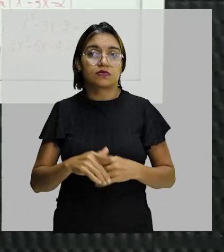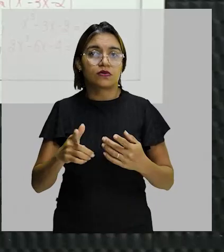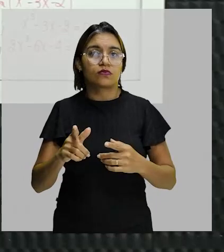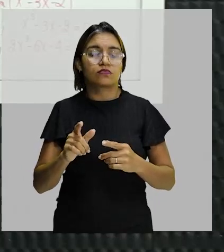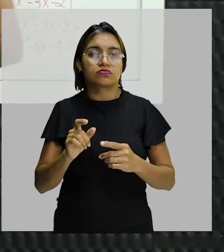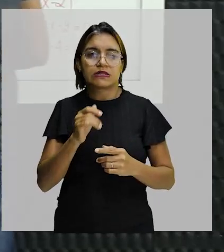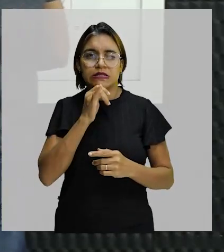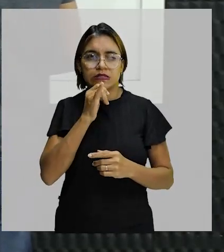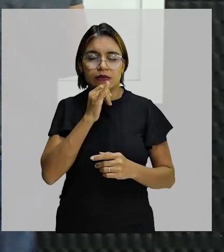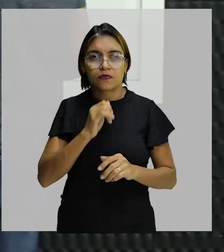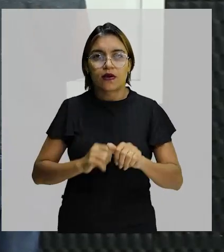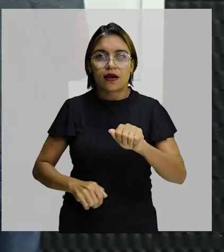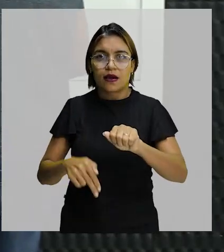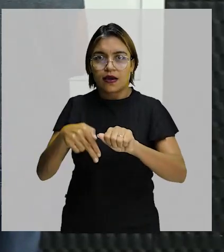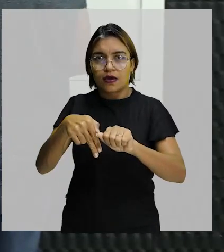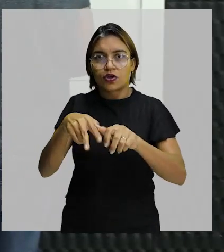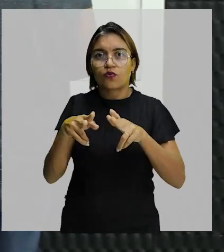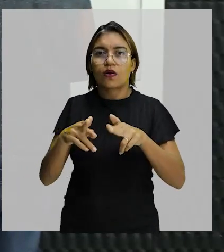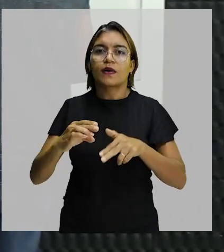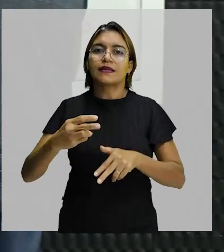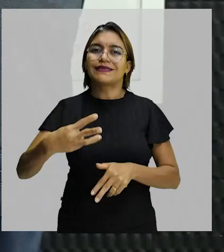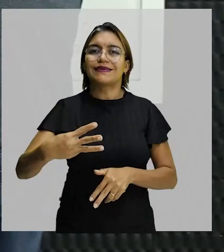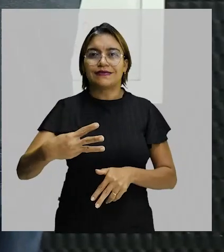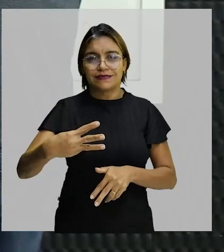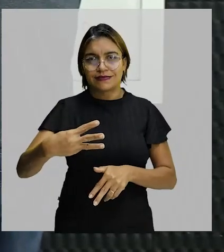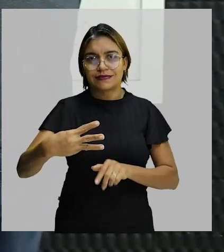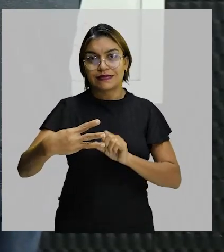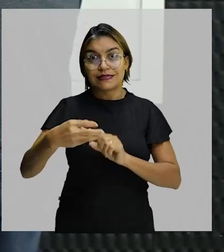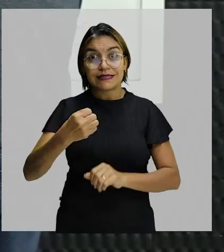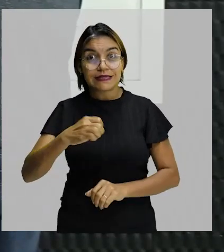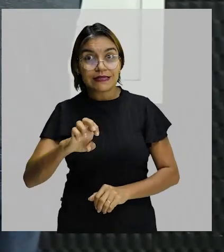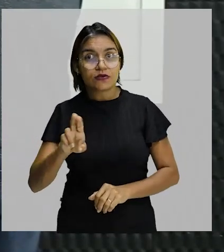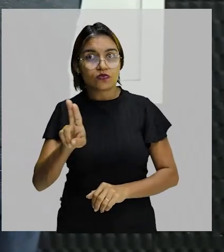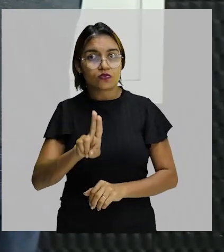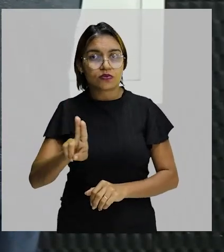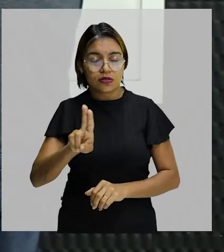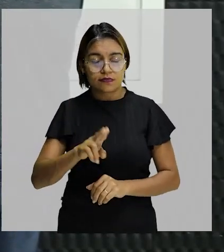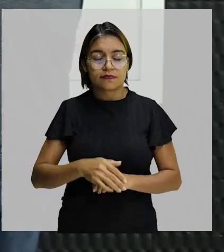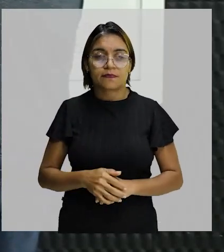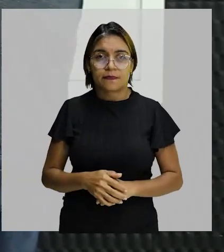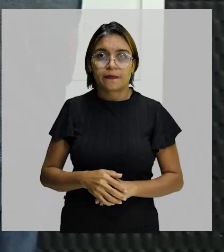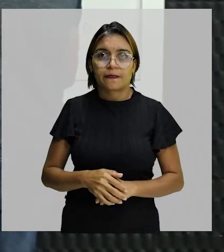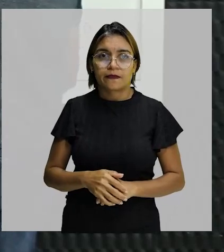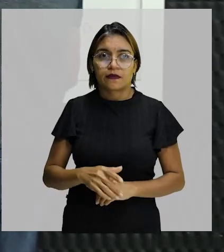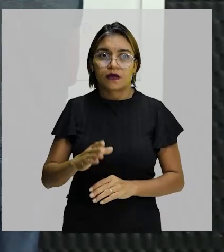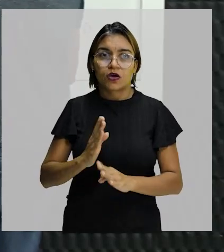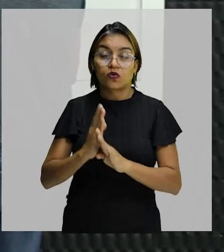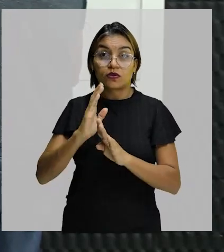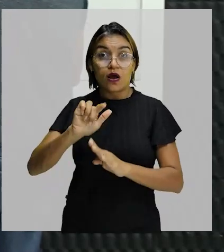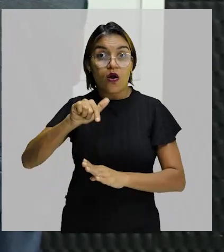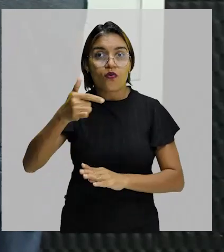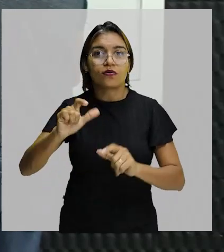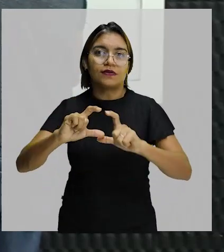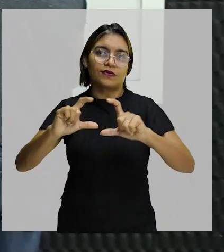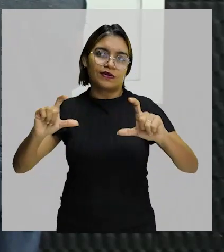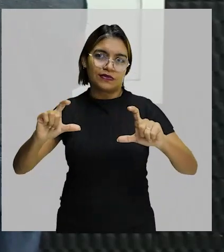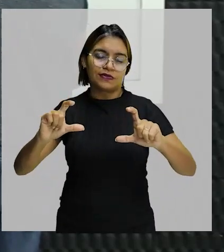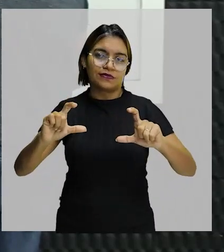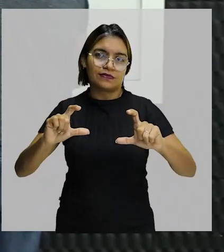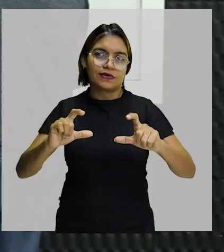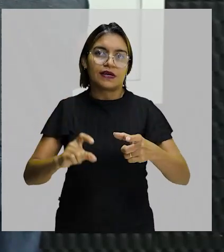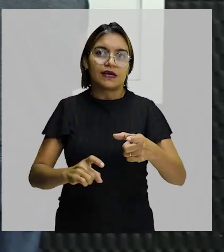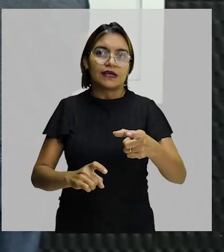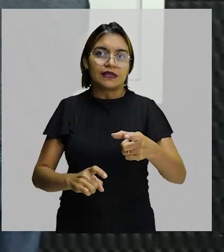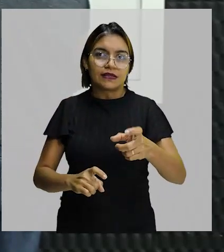botar aqui um AN igual a 3. Se você colocar aqui um AN igual a 3, você vai encontrar outra equação. 3x